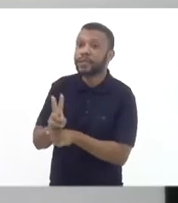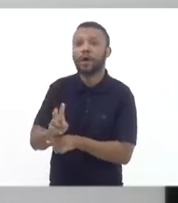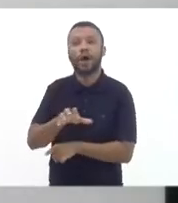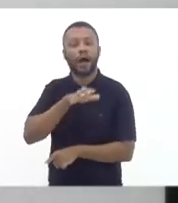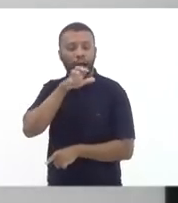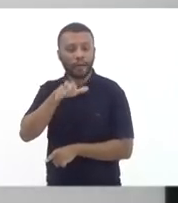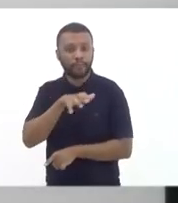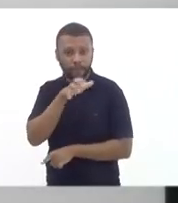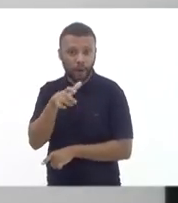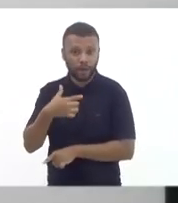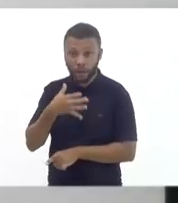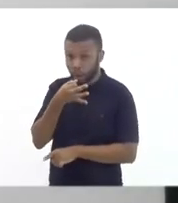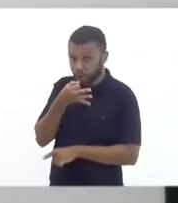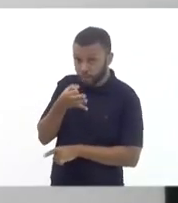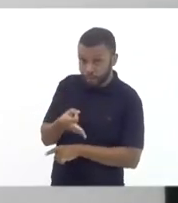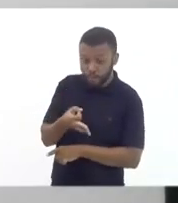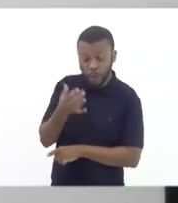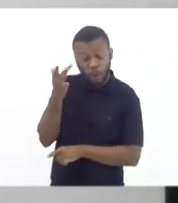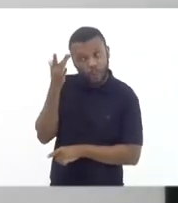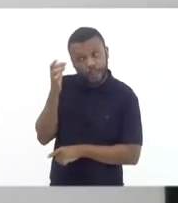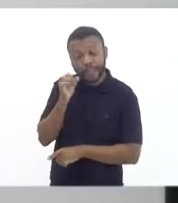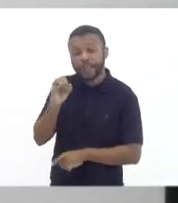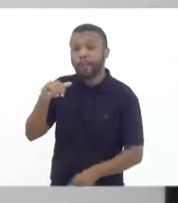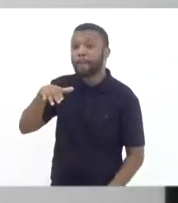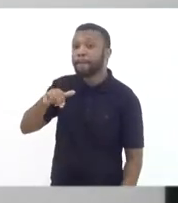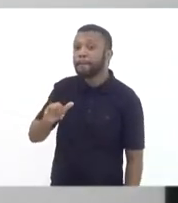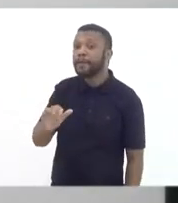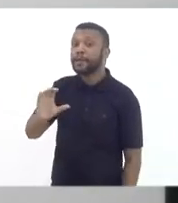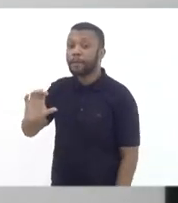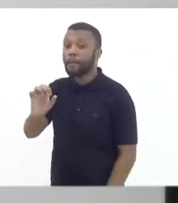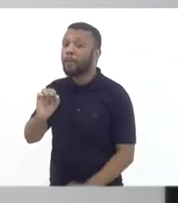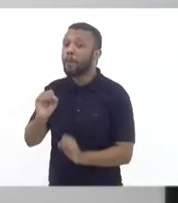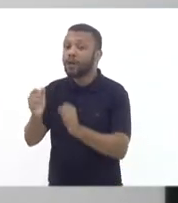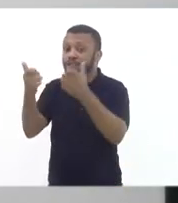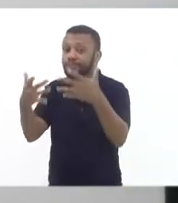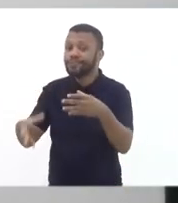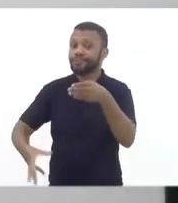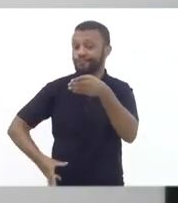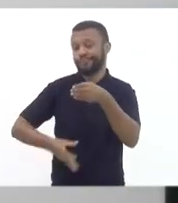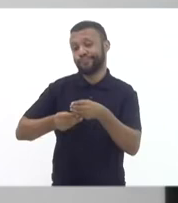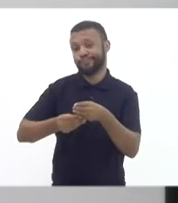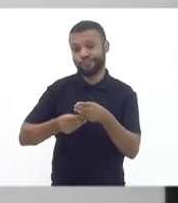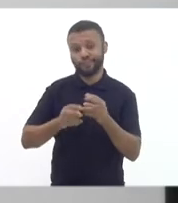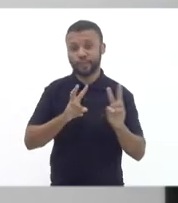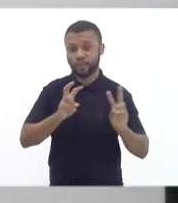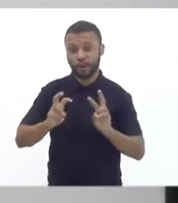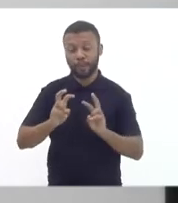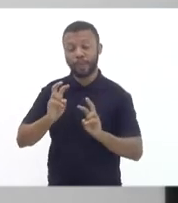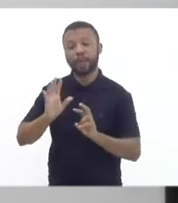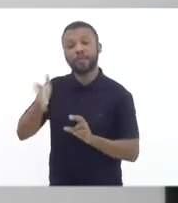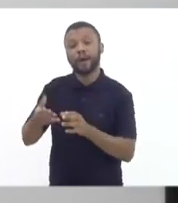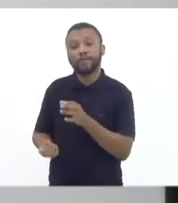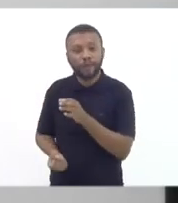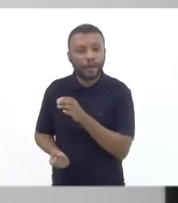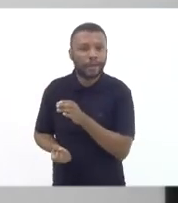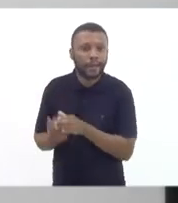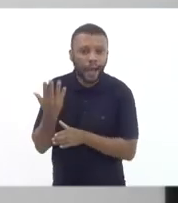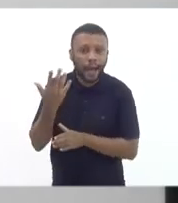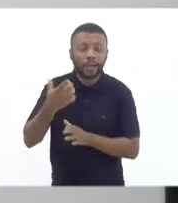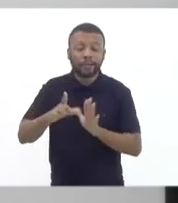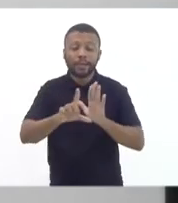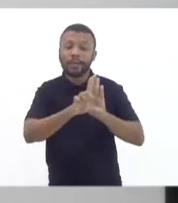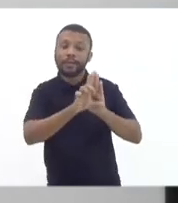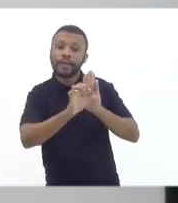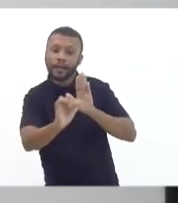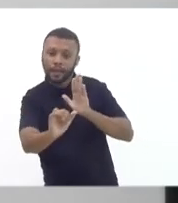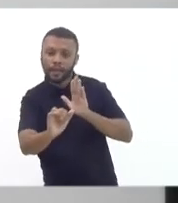que eu saiba, não sei se o Mink pode falar alguma coisa sobre isso, mas, ao que eu saiba, ele já foi criado, ele está na lei para